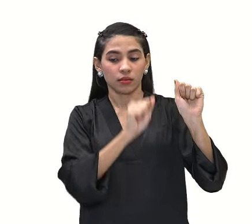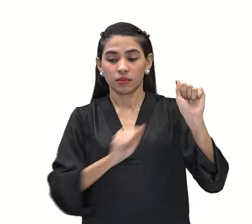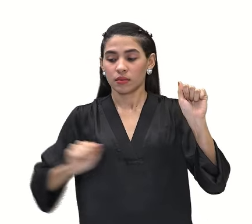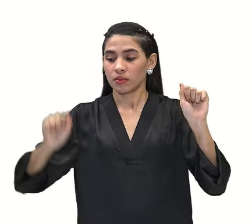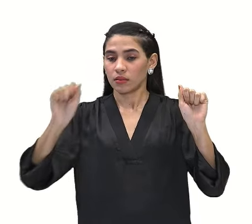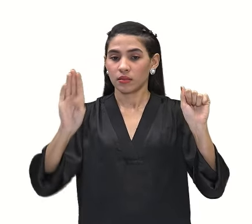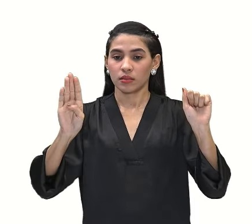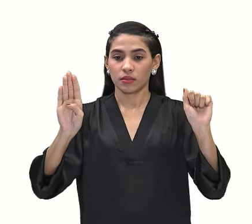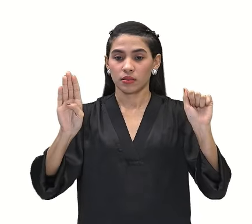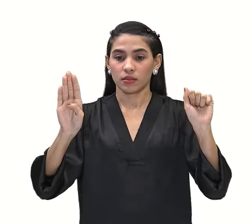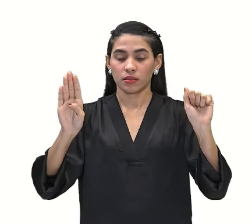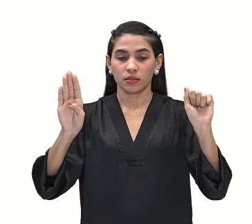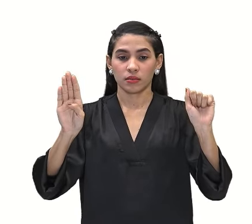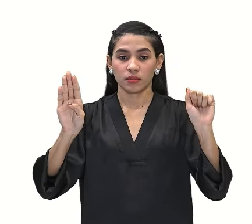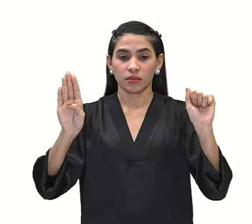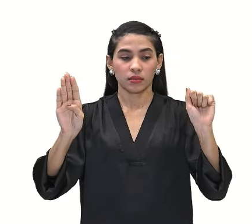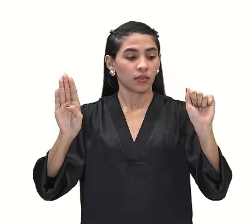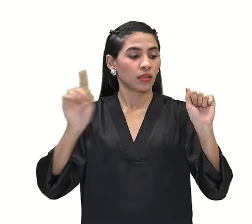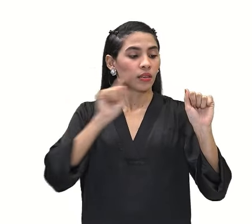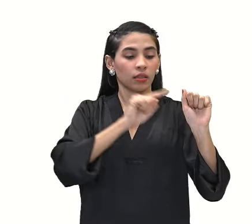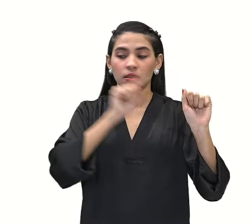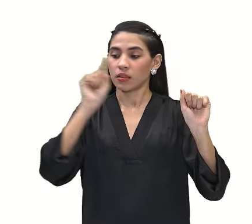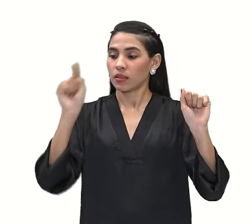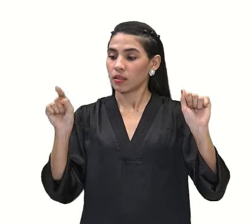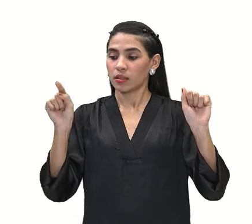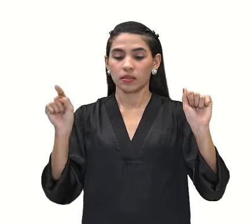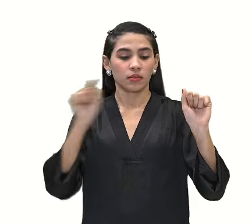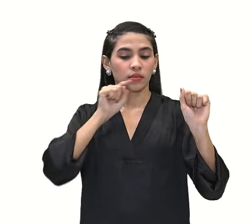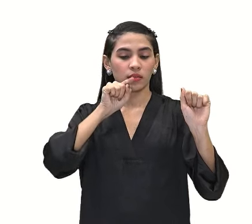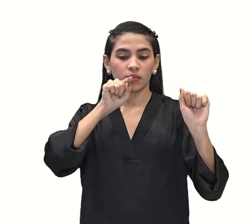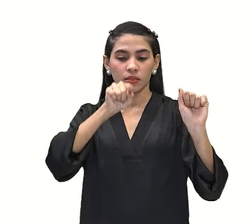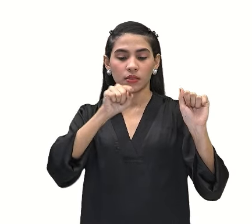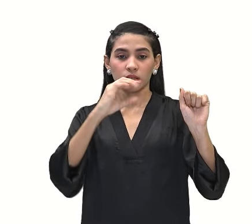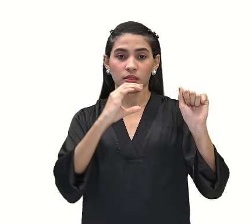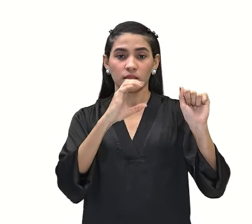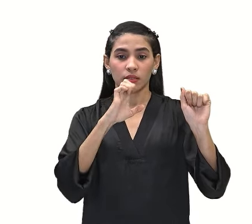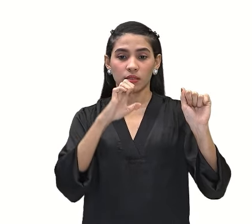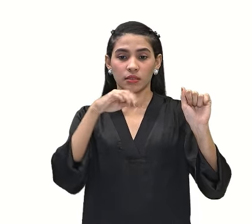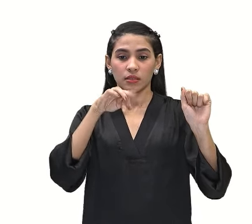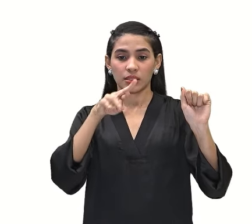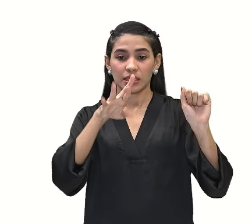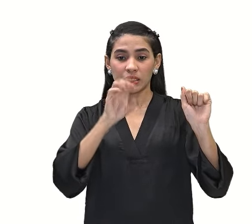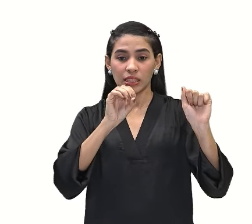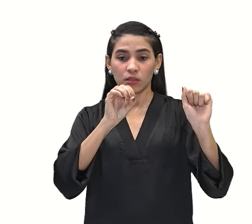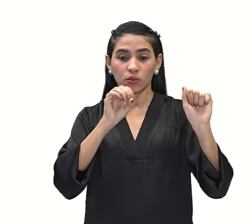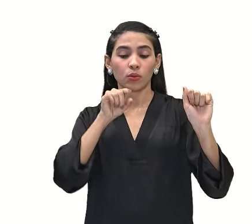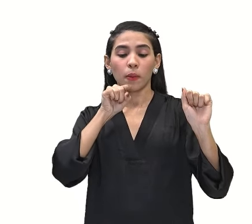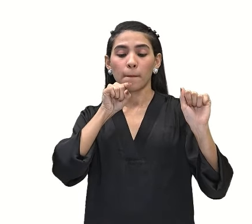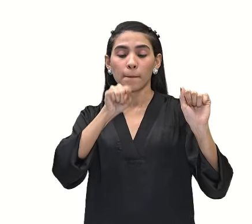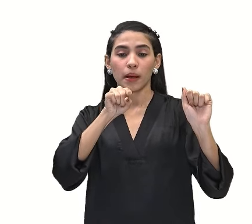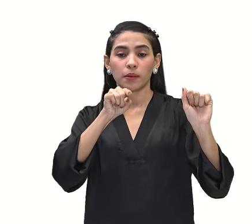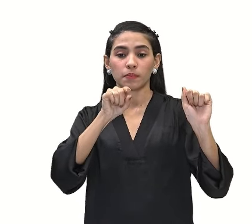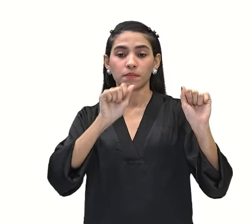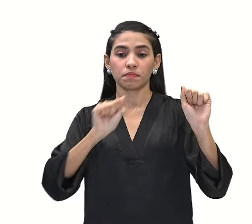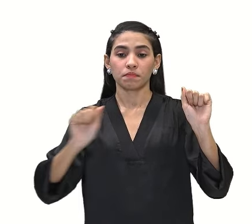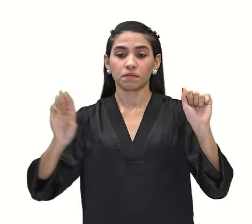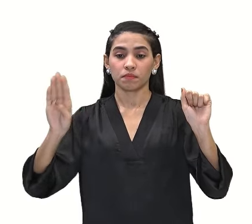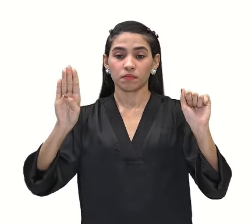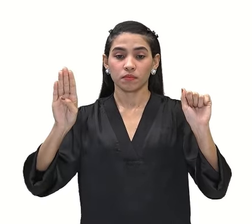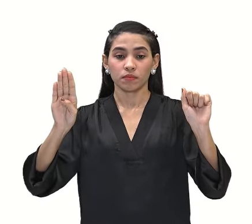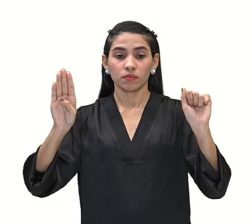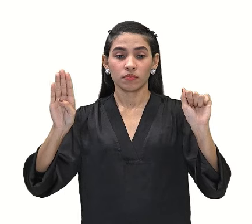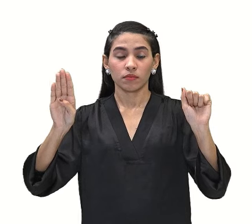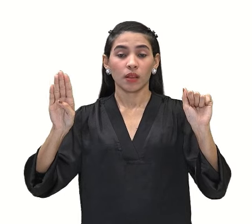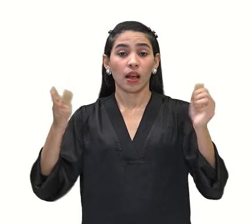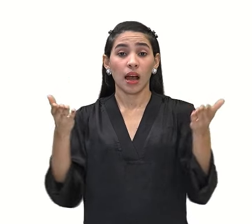b e aqui o meu centrão Olha esse ponto ele passa bem no centro Beleza o diâmetro